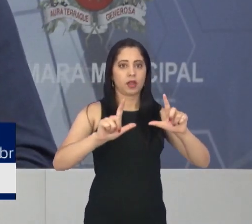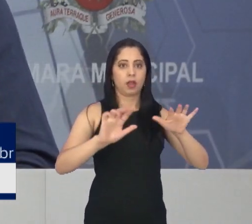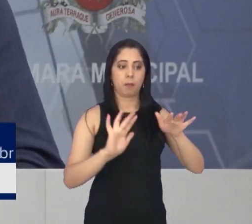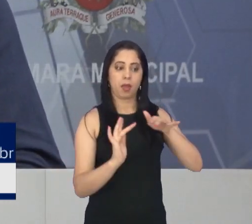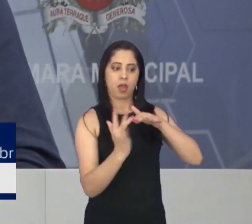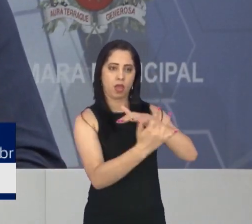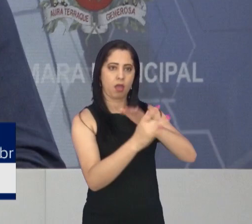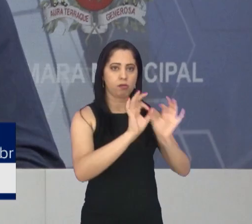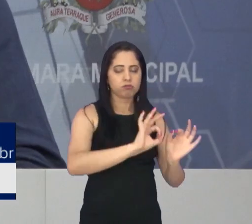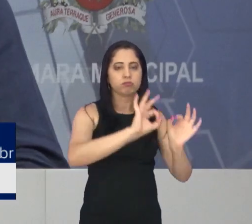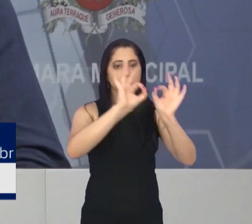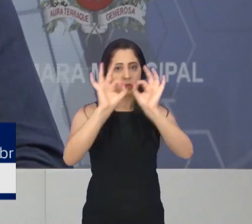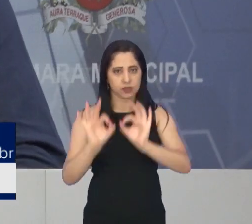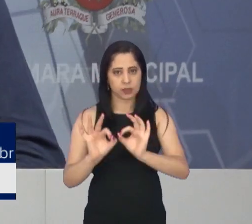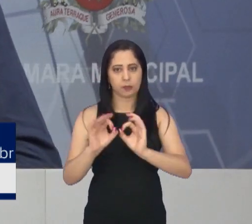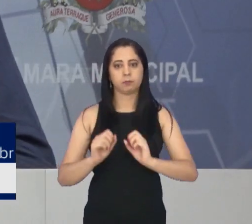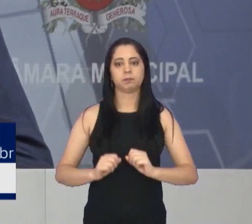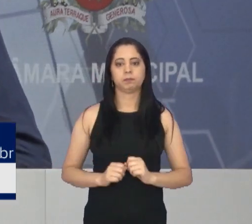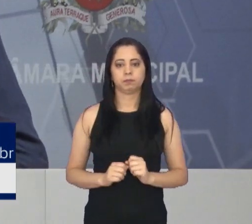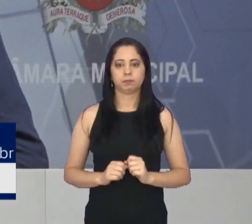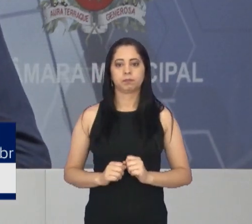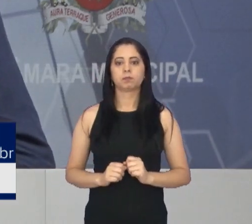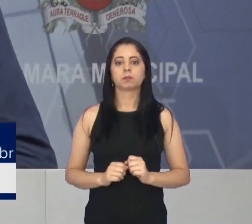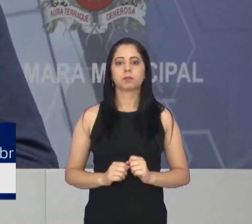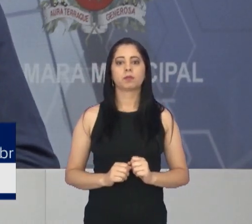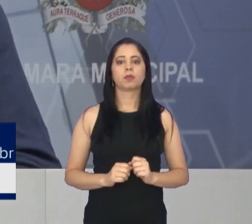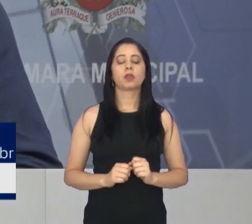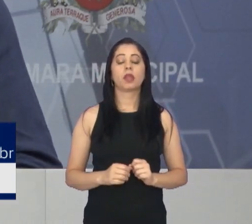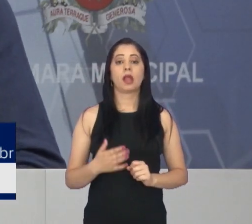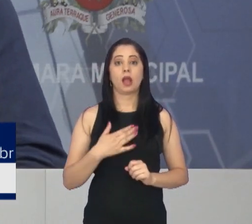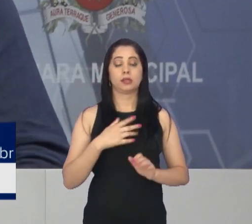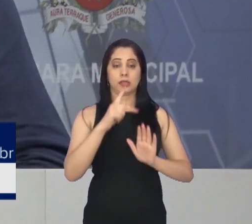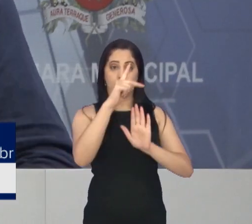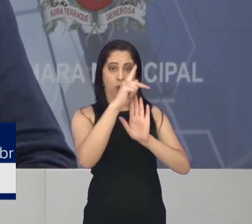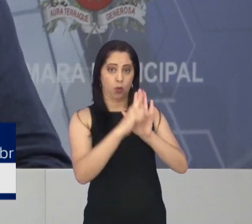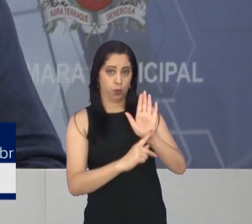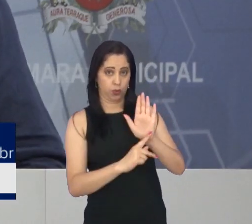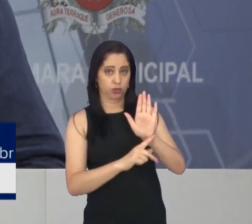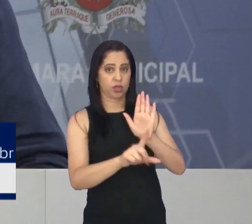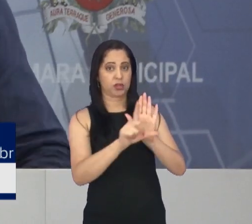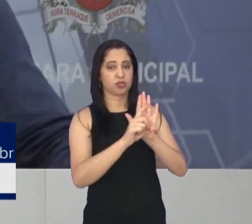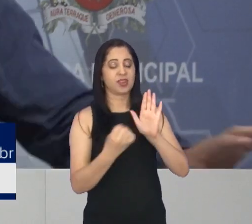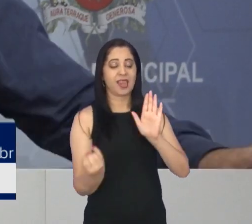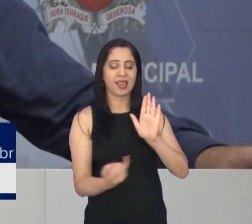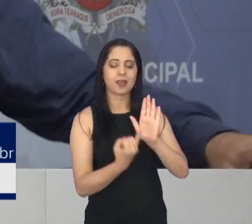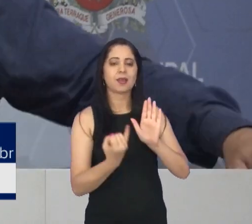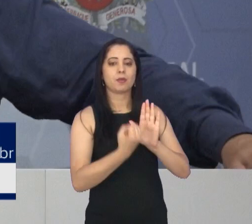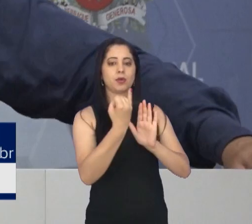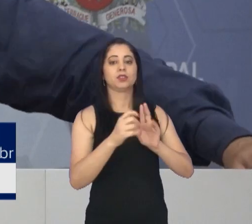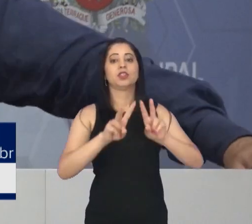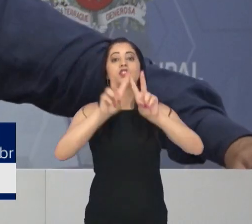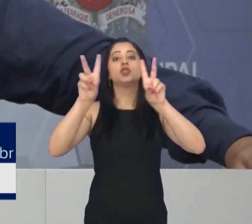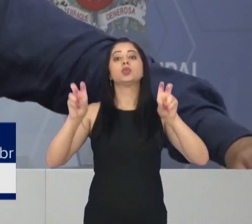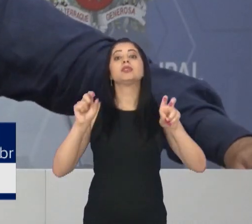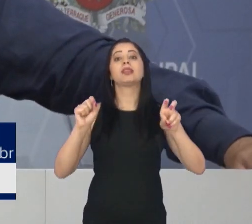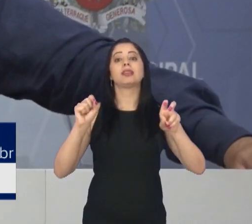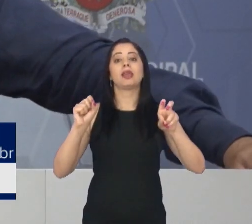sociais, e venho aqui colocar a apreciação um importante projeto sobre